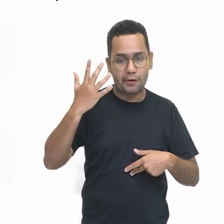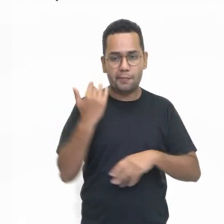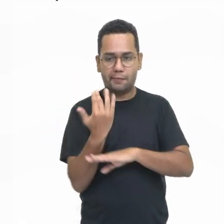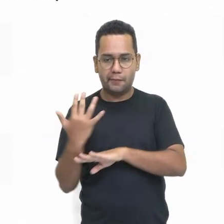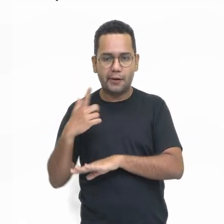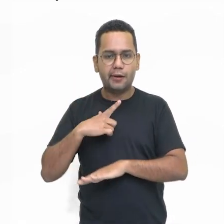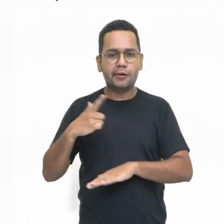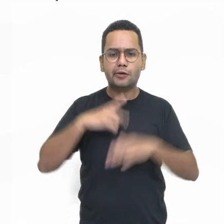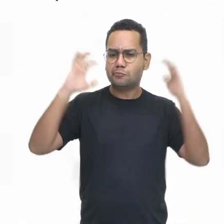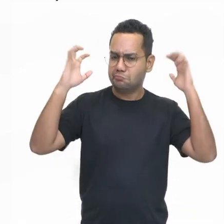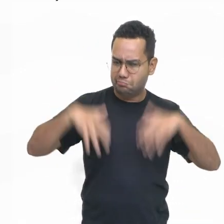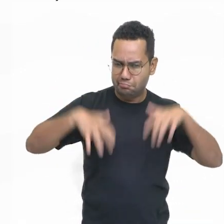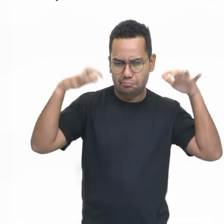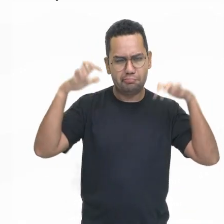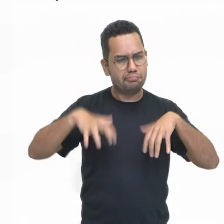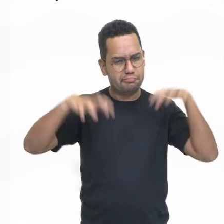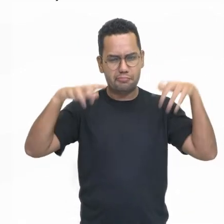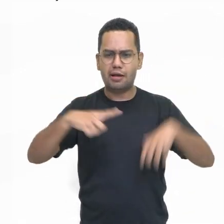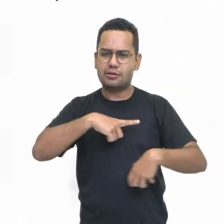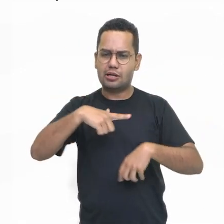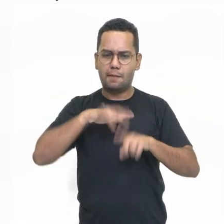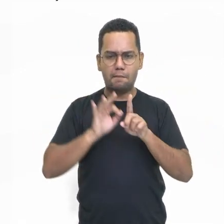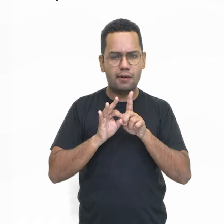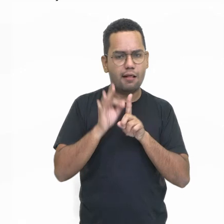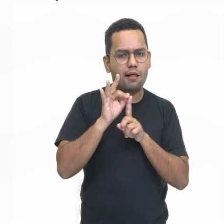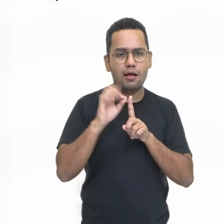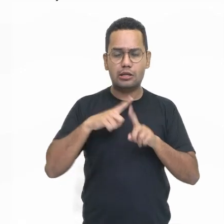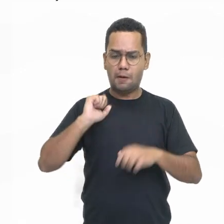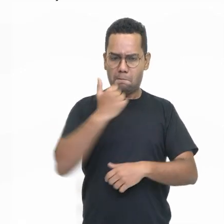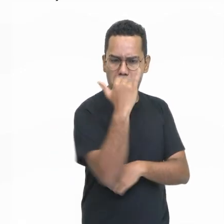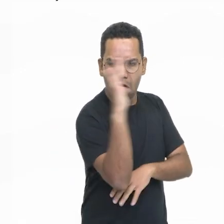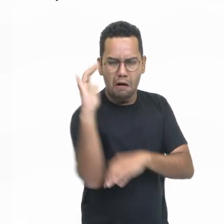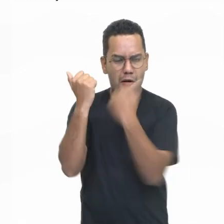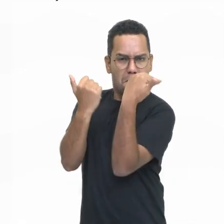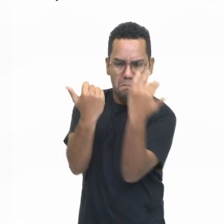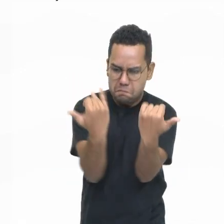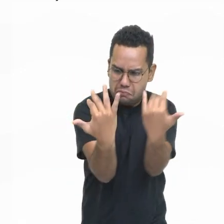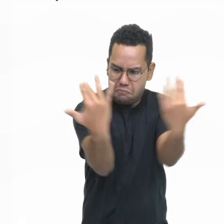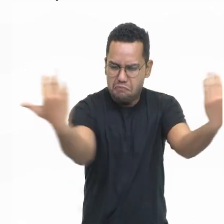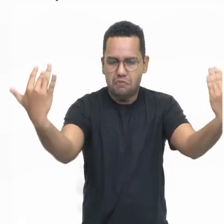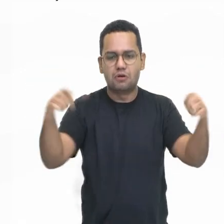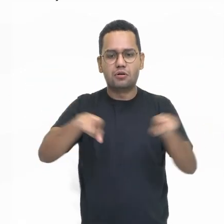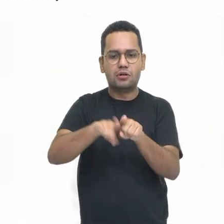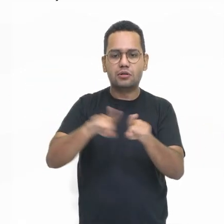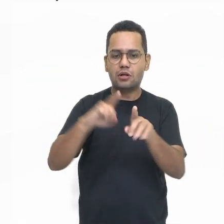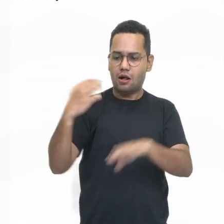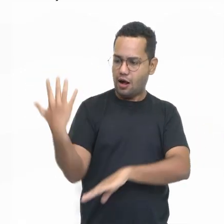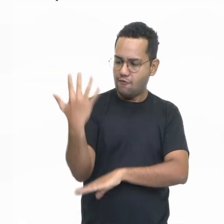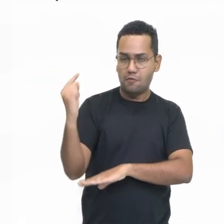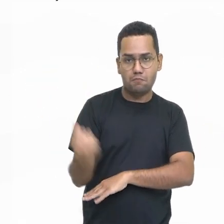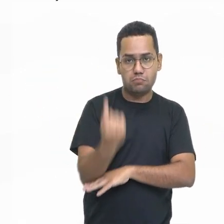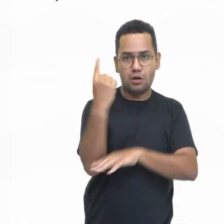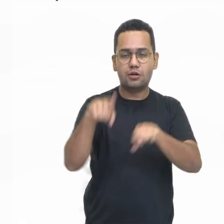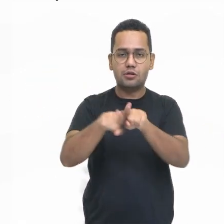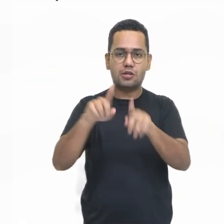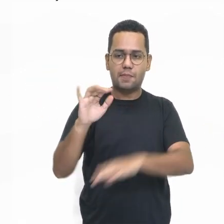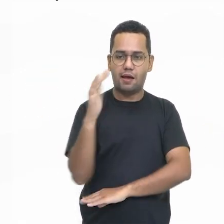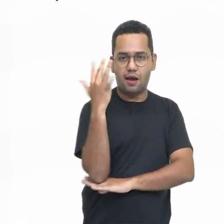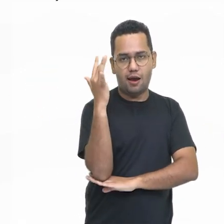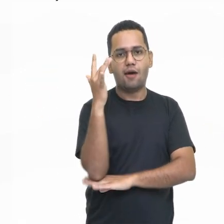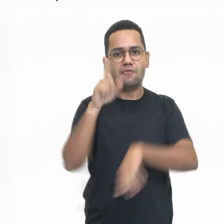chuva, temperaturas médias elevadas, florestas densas e árvores de grande porte e médio porte também